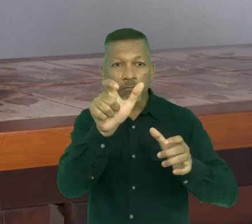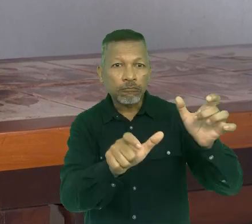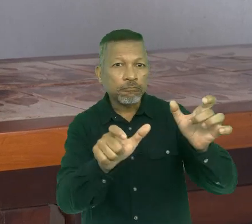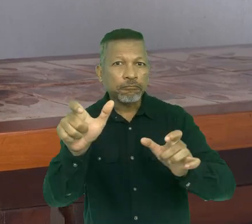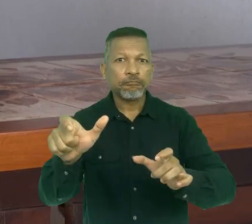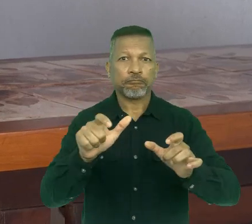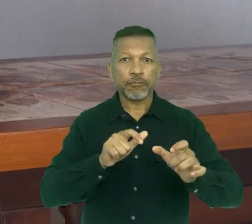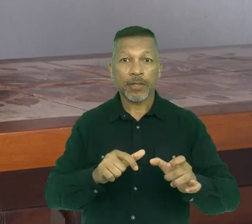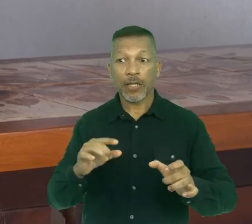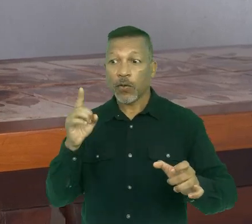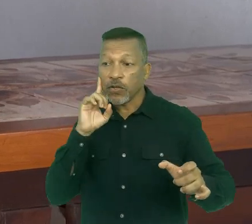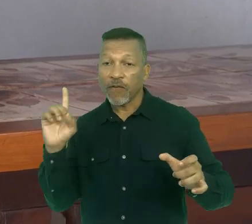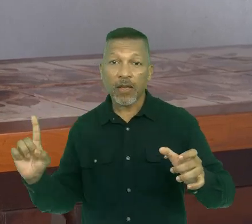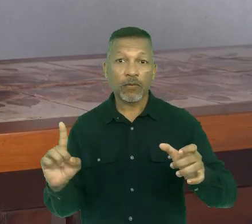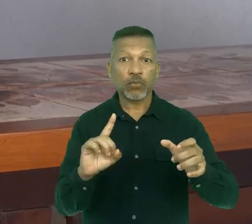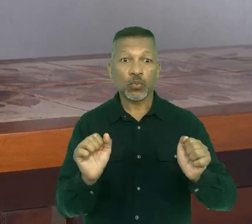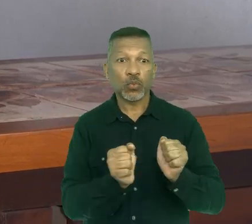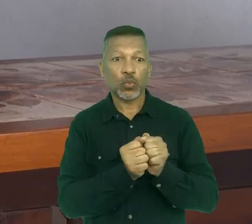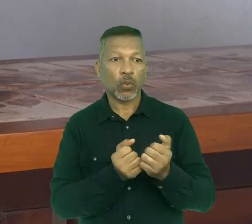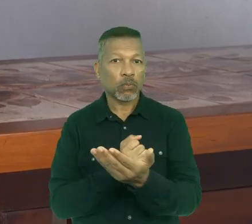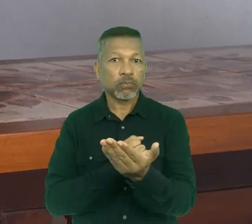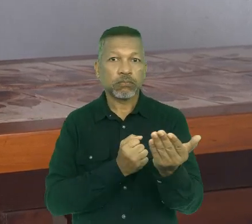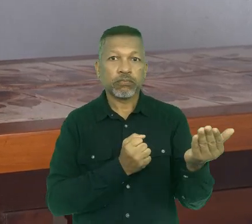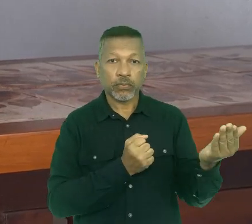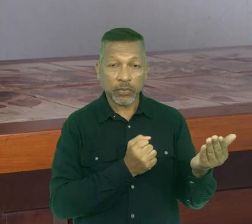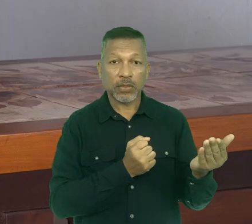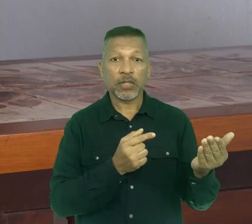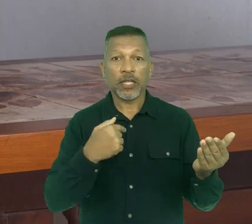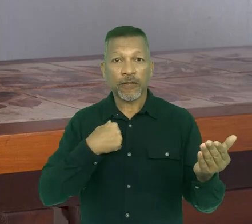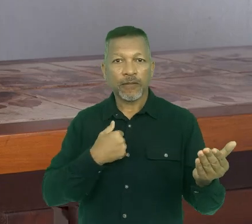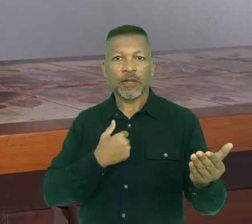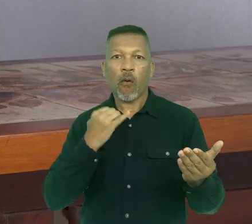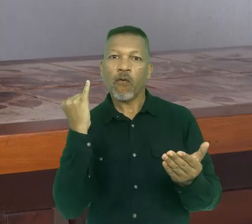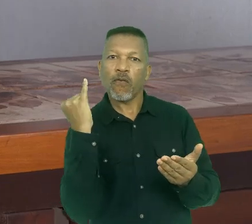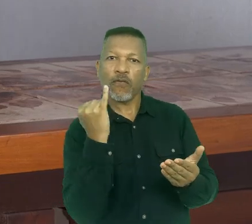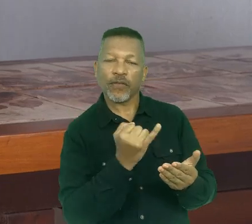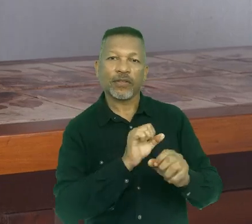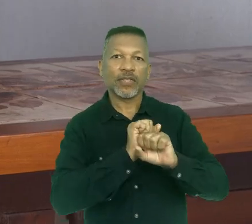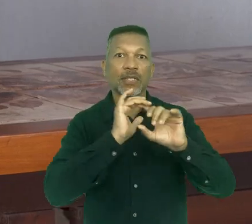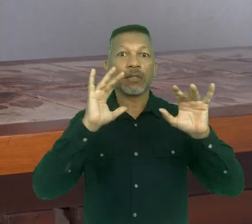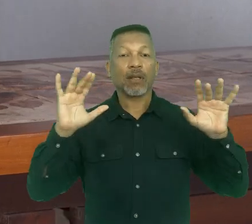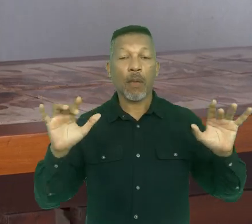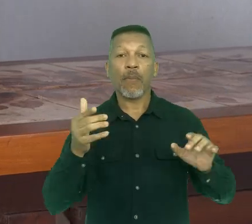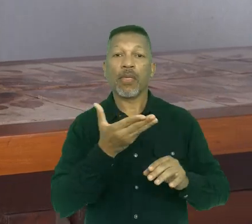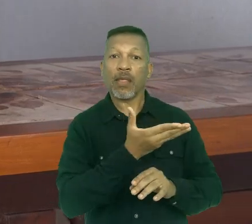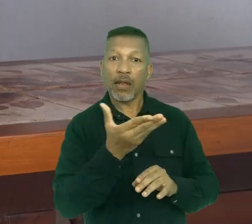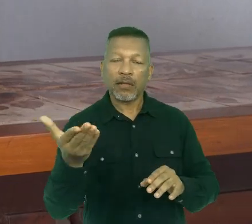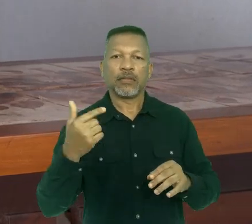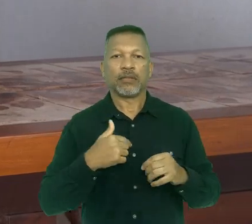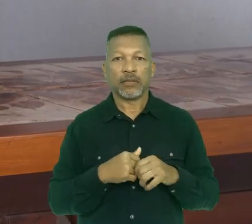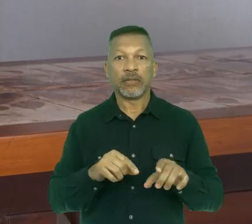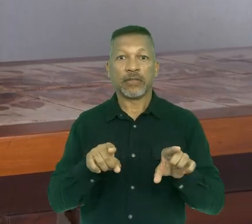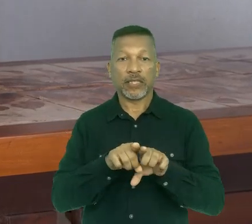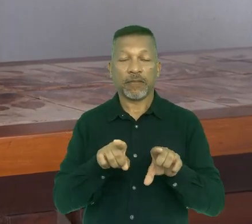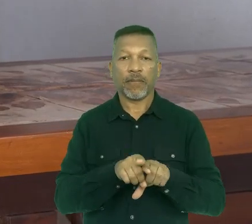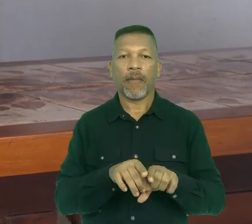também fazem parte. Hoje me ver no mesmo palco que esses caras estão. Eu faço questão de deixar isso claro para eles, inclusive, mas